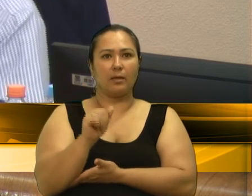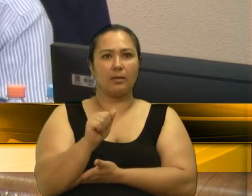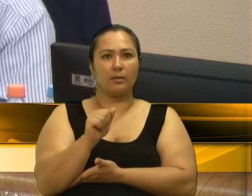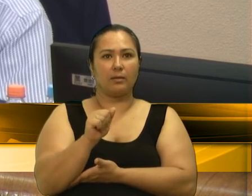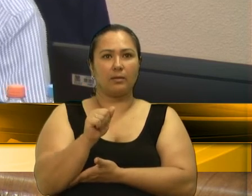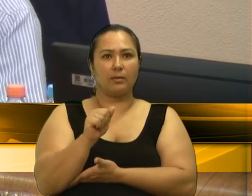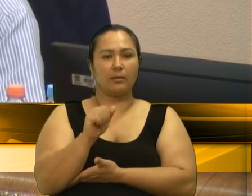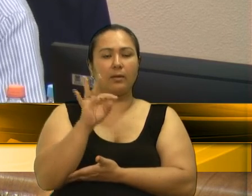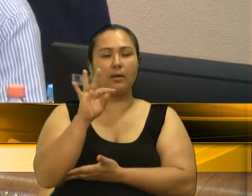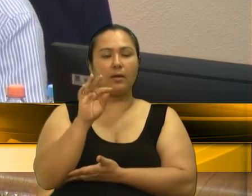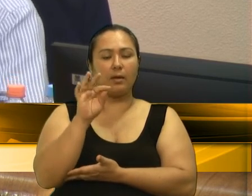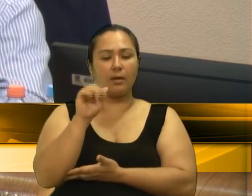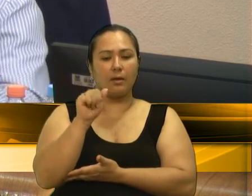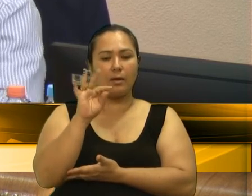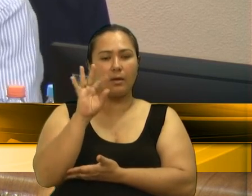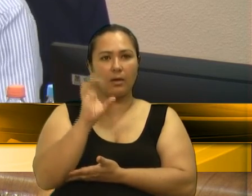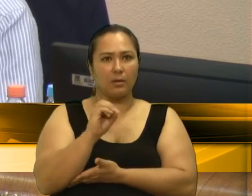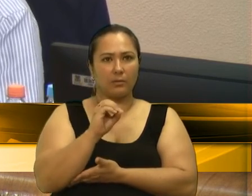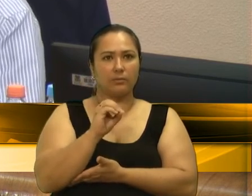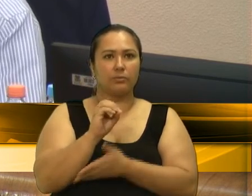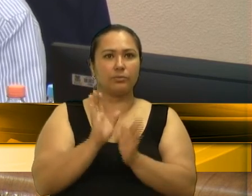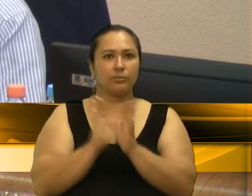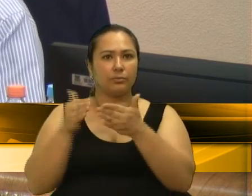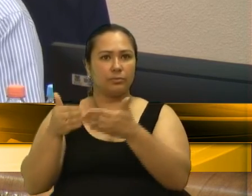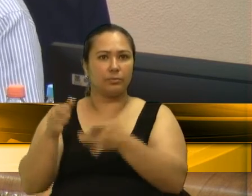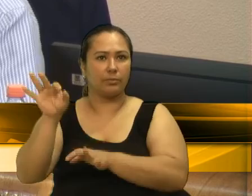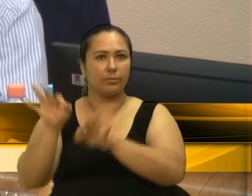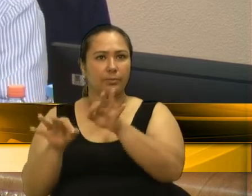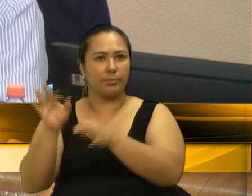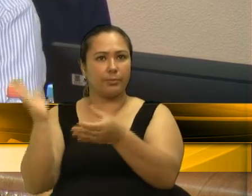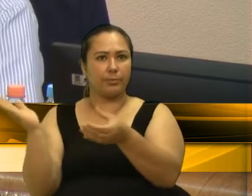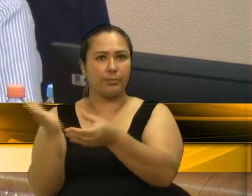ato da presidência da comissão processante. A comissão processante, por seu